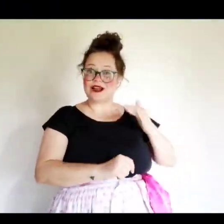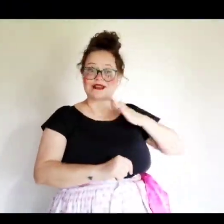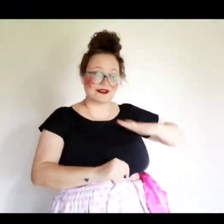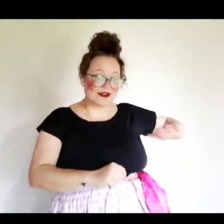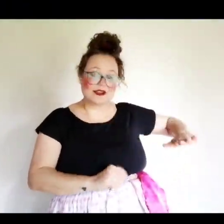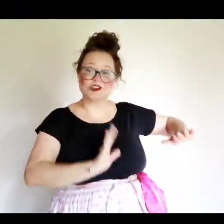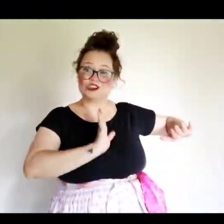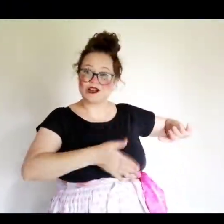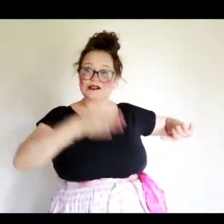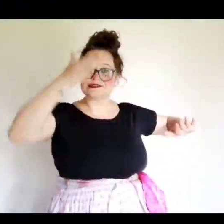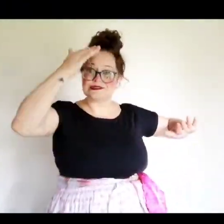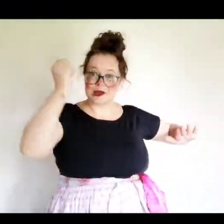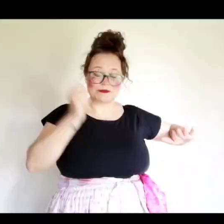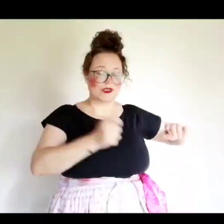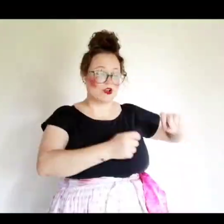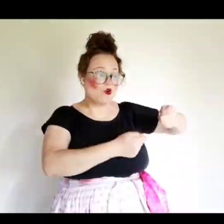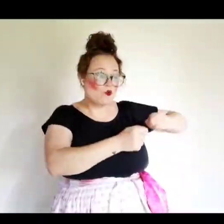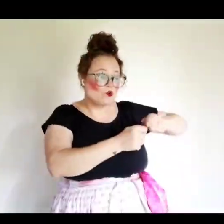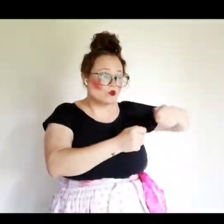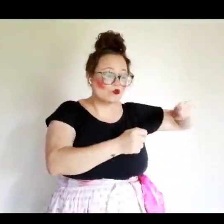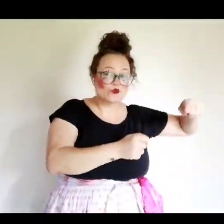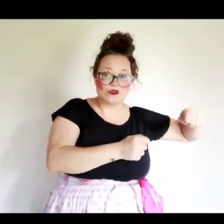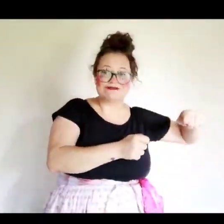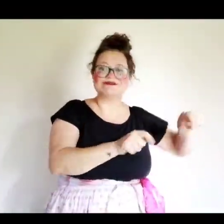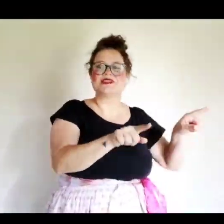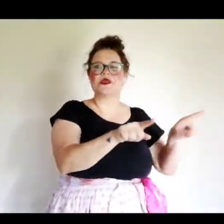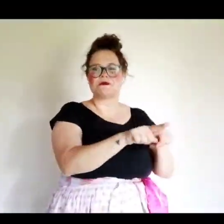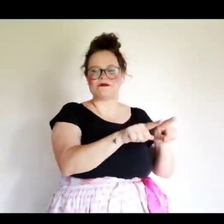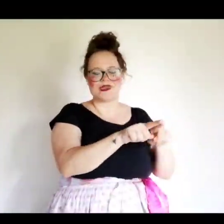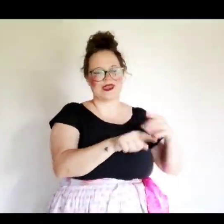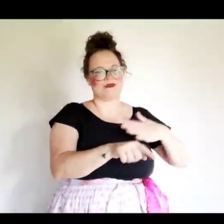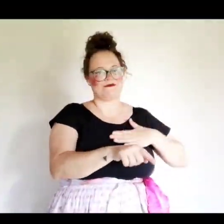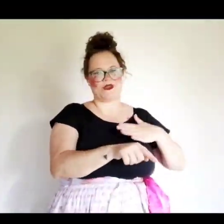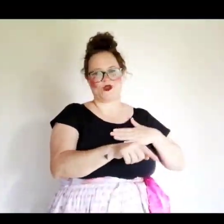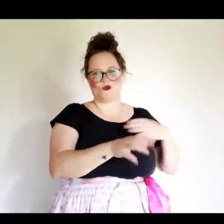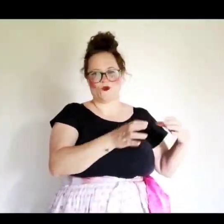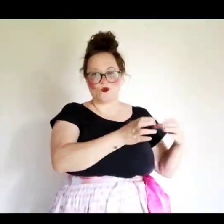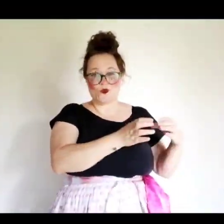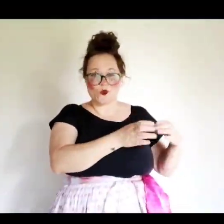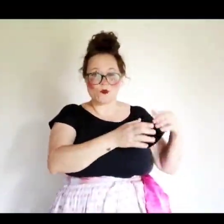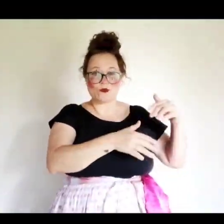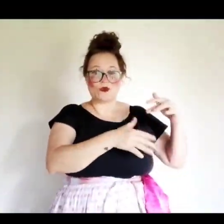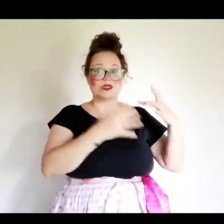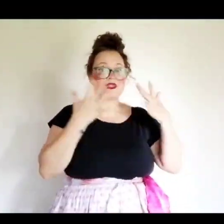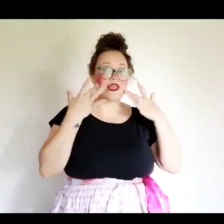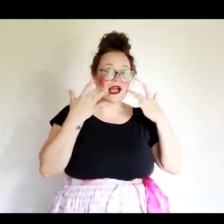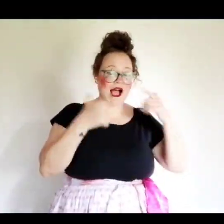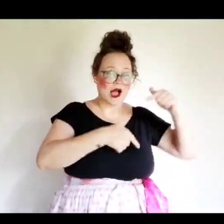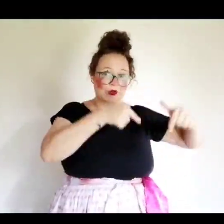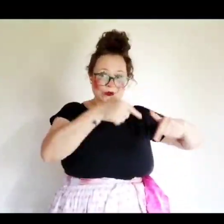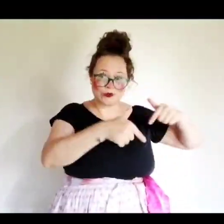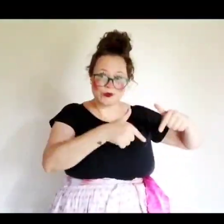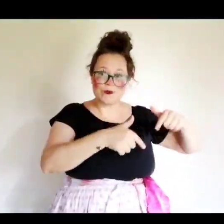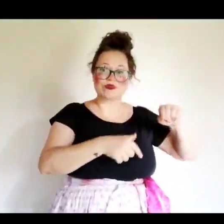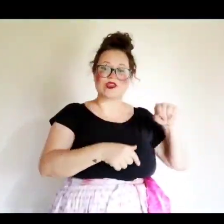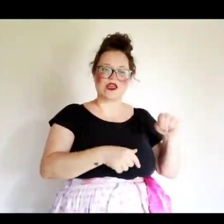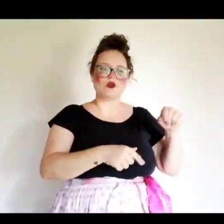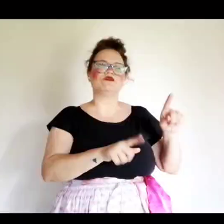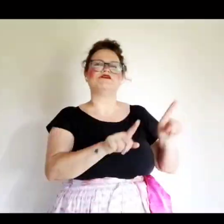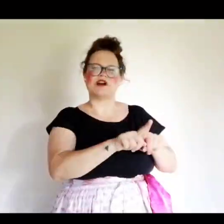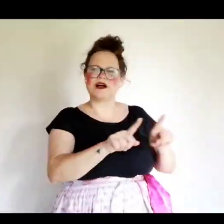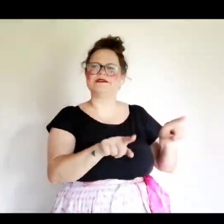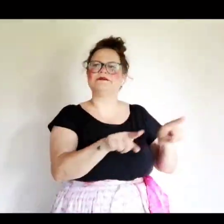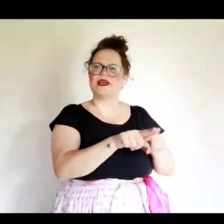agulha. E aqui na Pequeninos eu acabo fazendo os estandartes, costurando alguns figurinos,